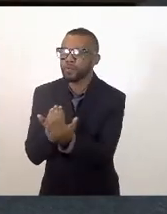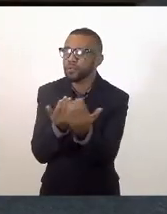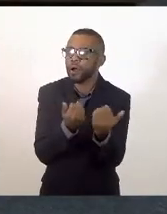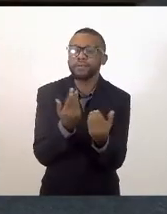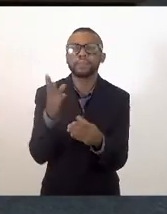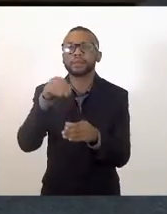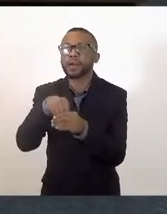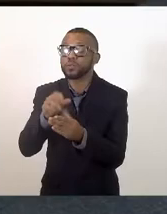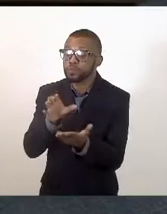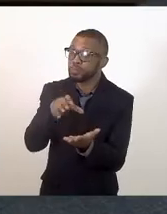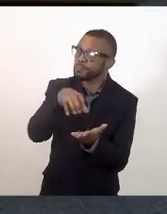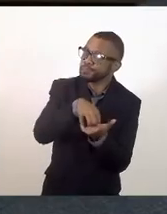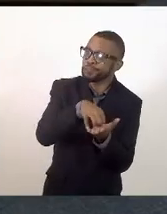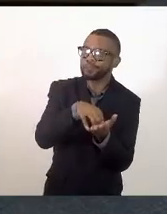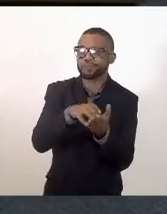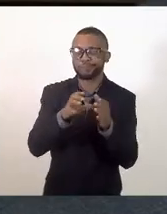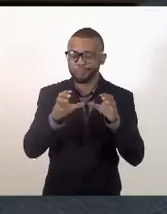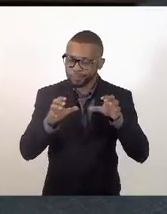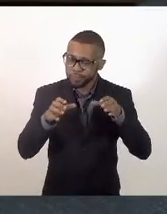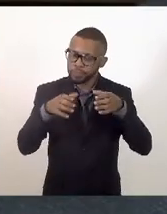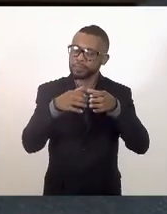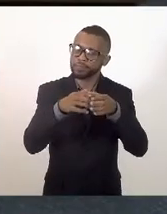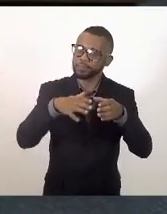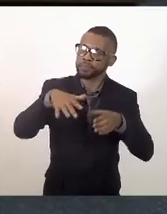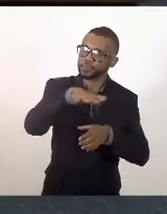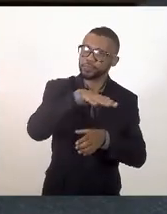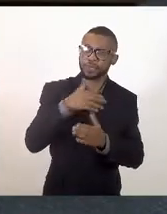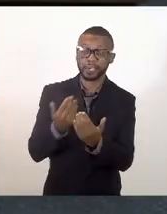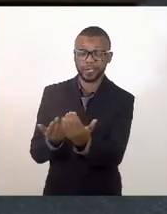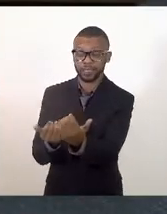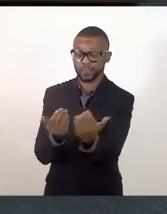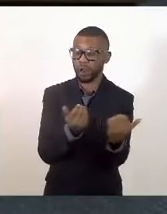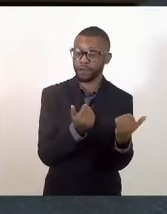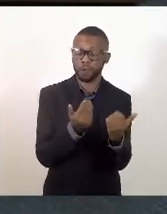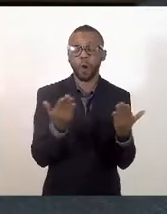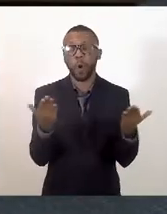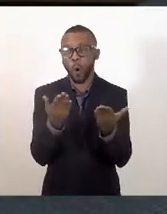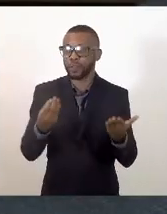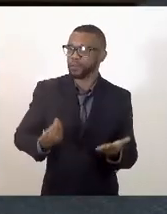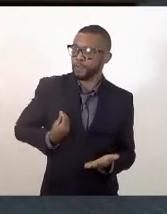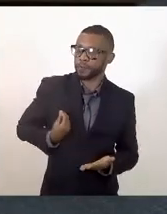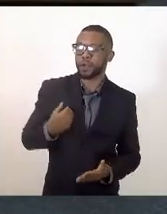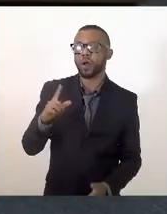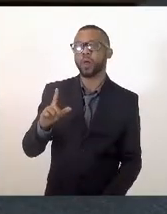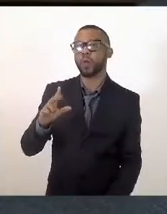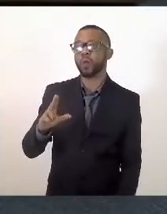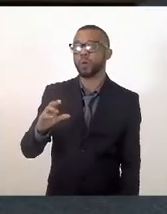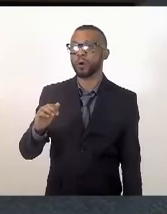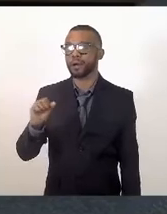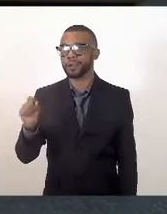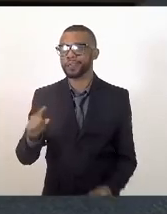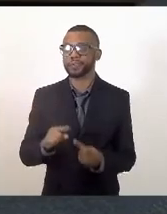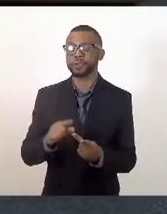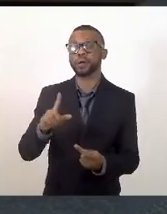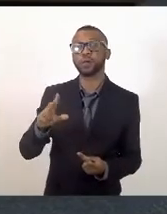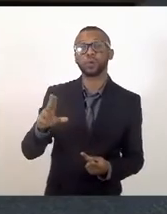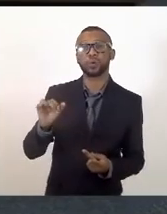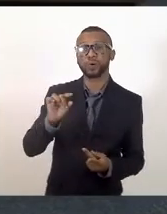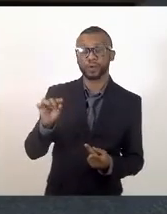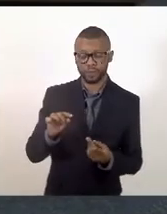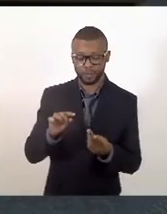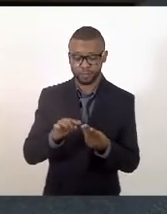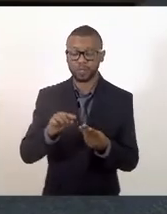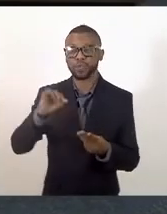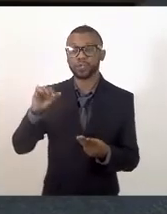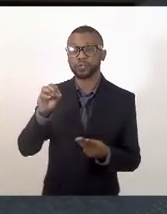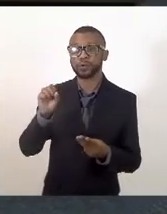minha equipe. Esses jovens estão aqui hoje, é o Lucas, o Luiz Felipe, o José Rodrigo. Queria,